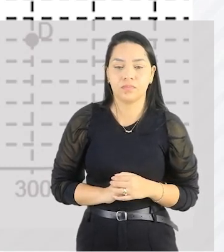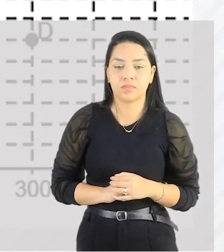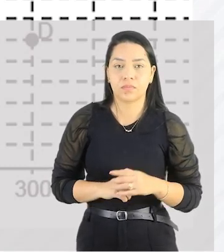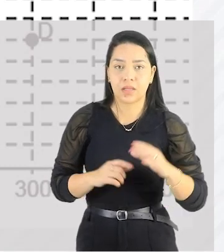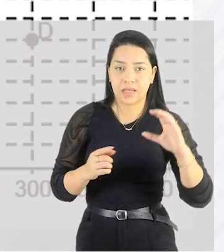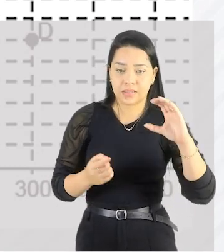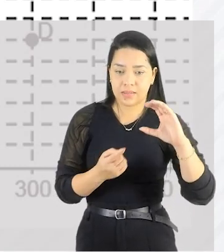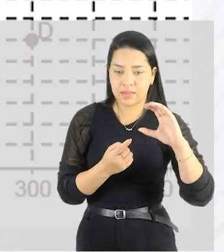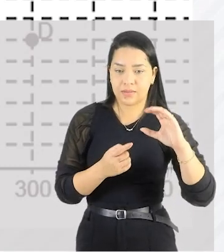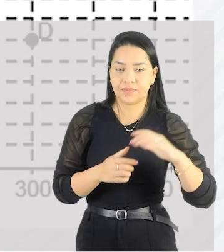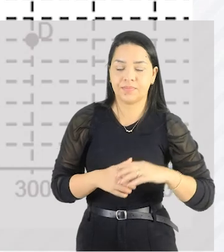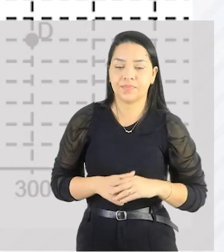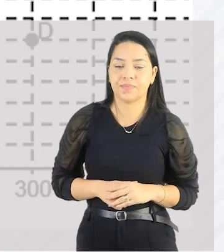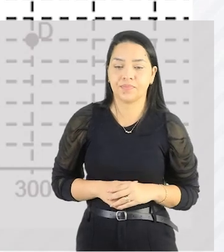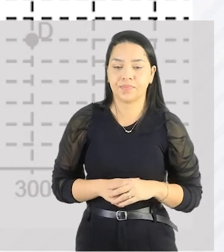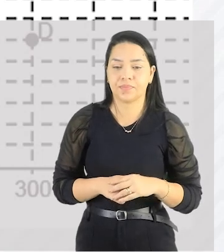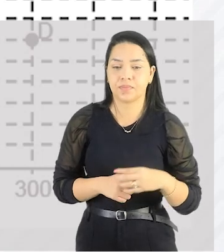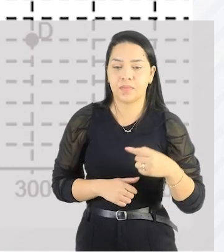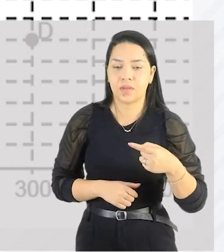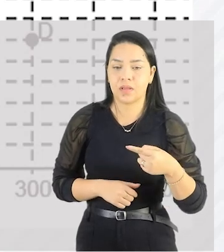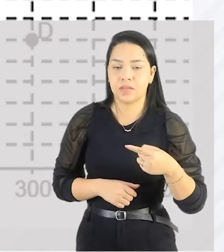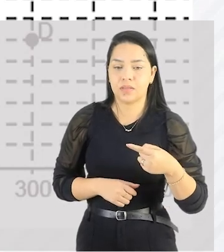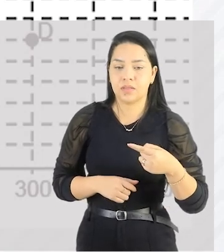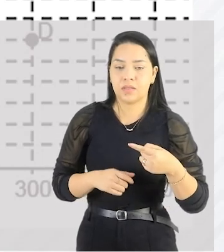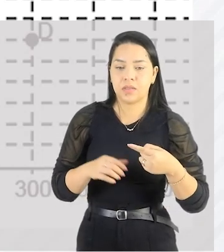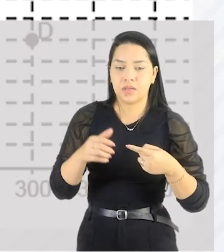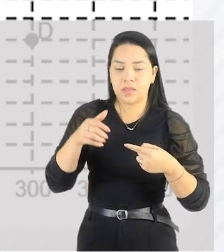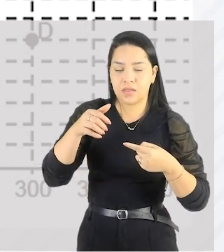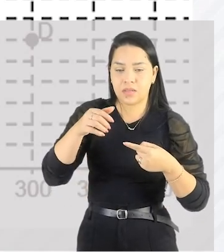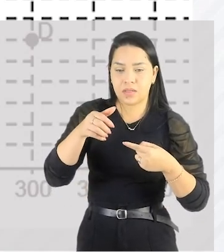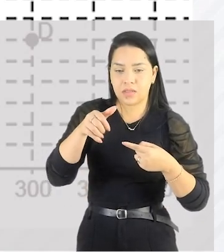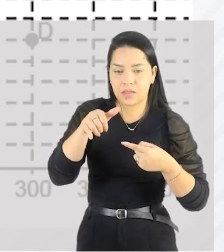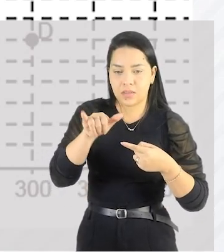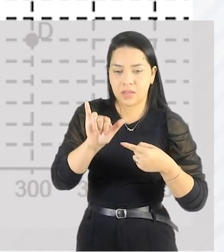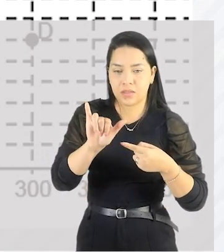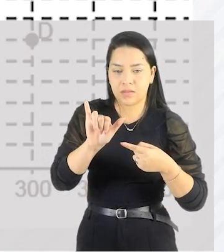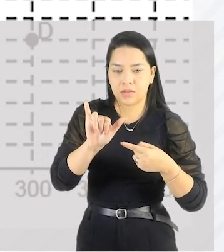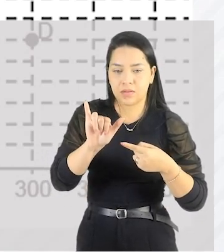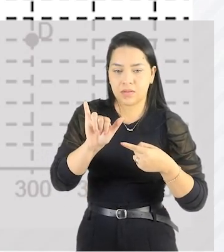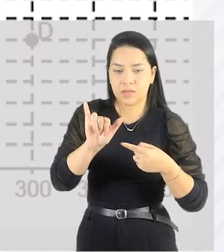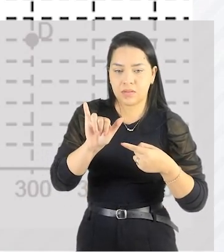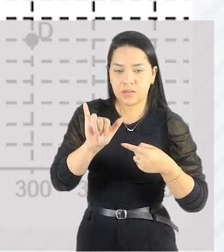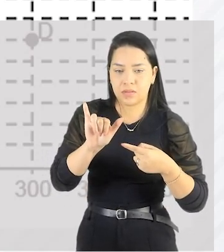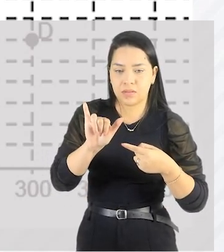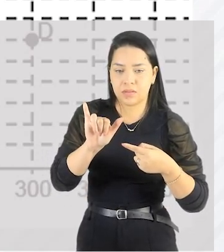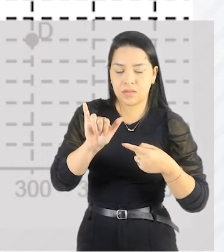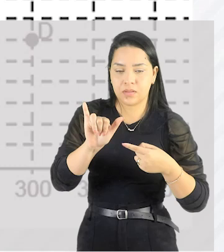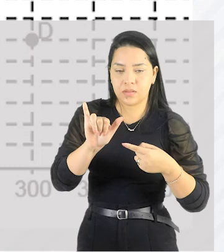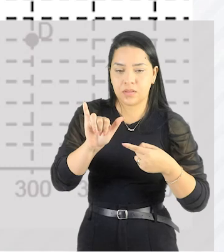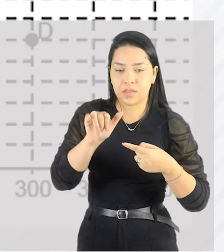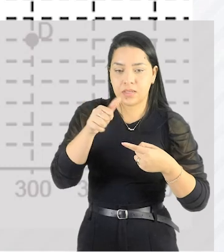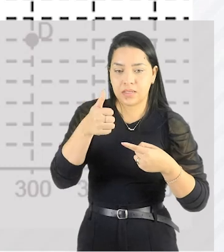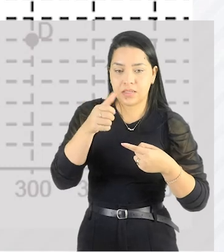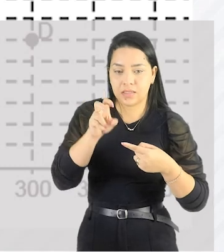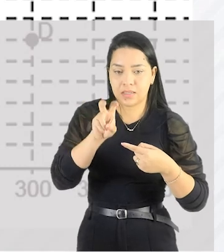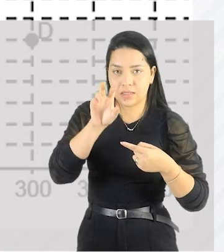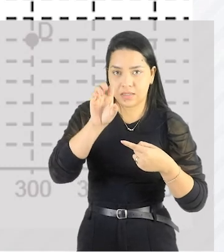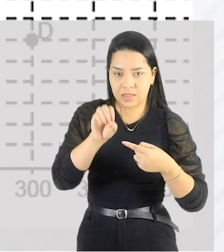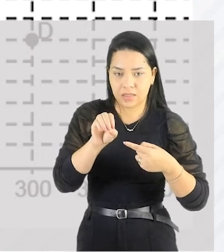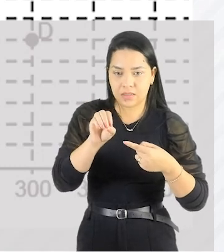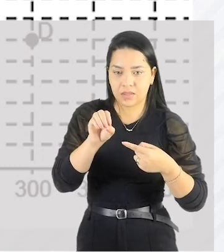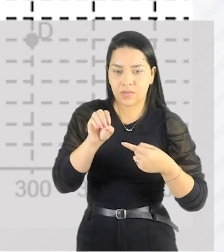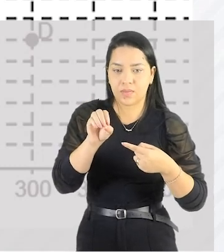Vamos para C. Na C, com relação ao eixo Y, está entre 140 e 160. Então